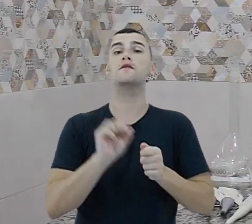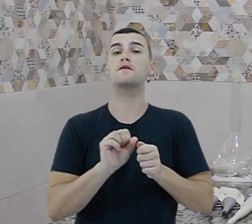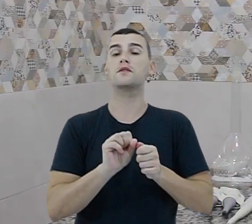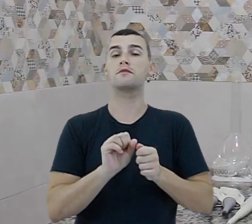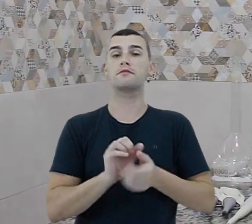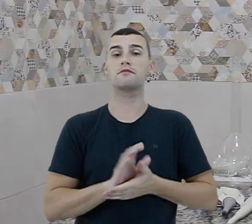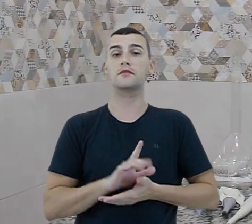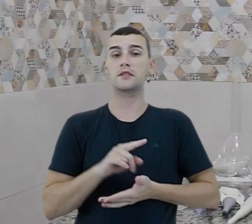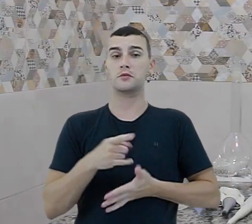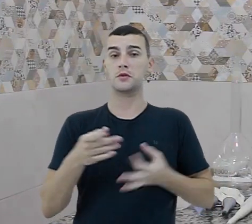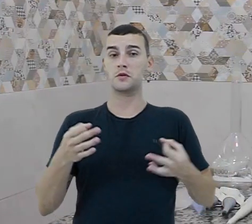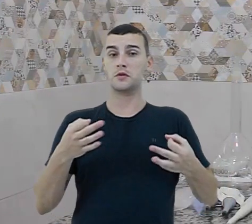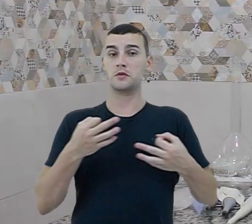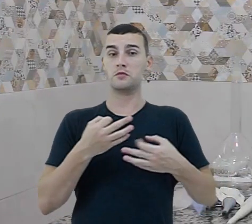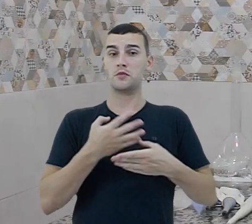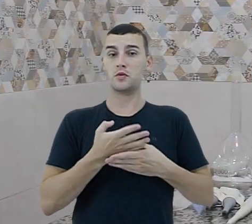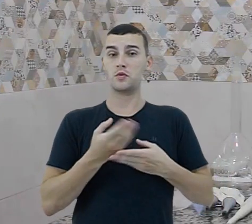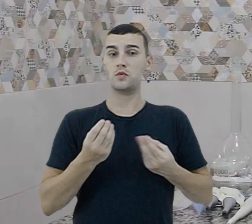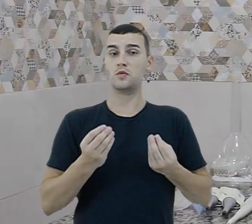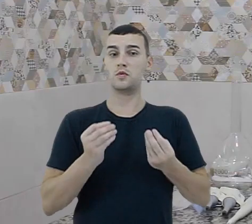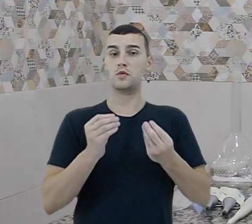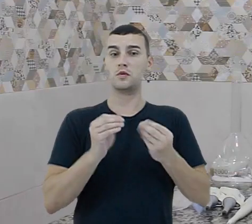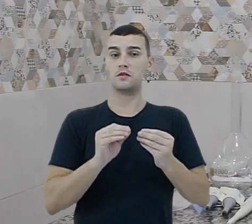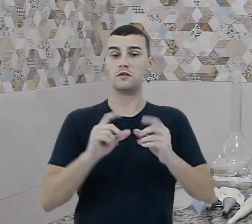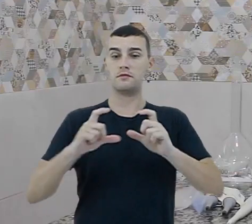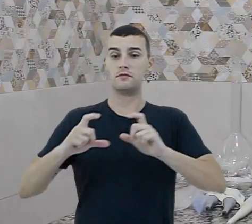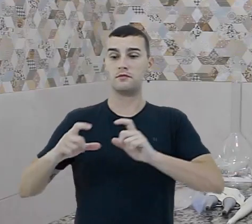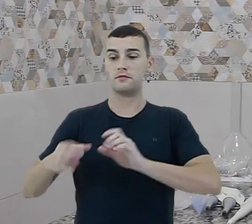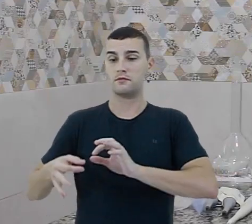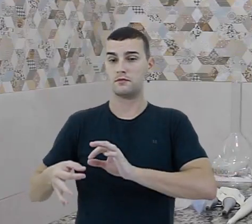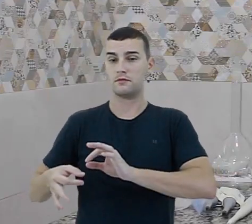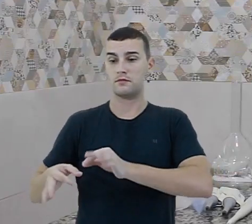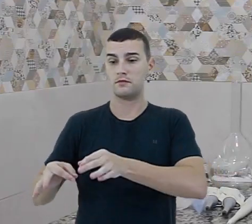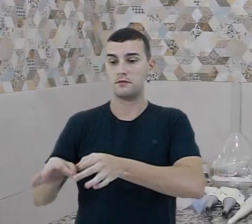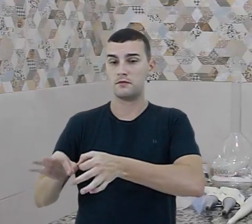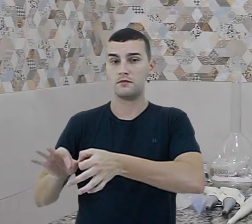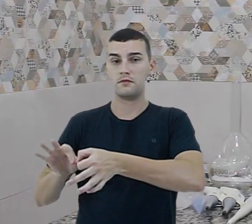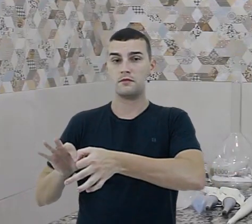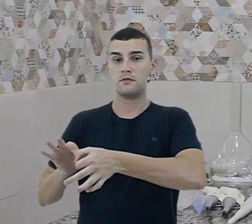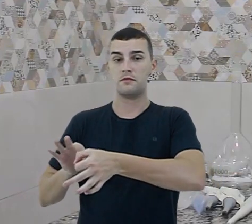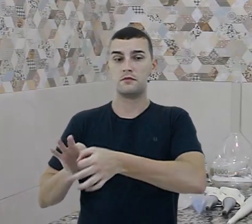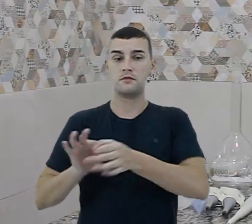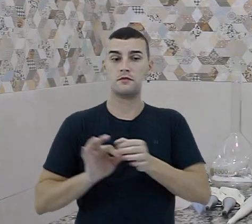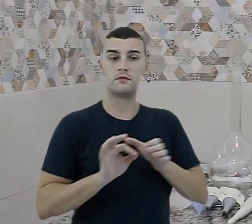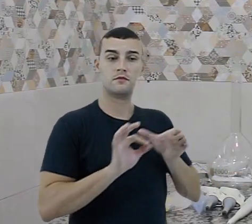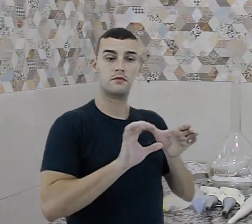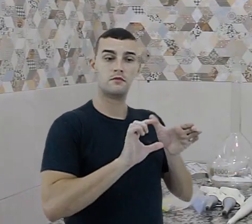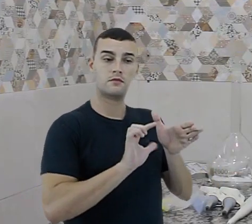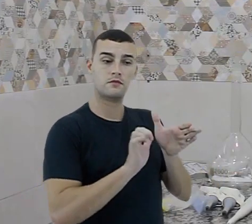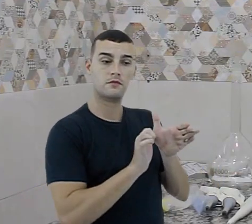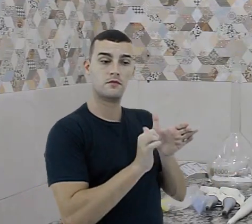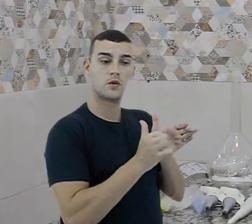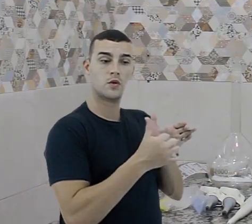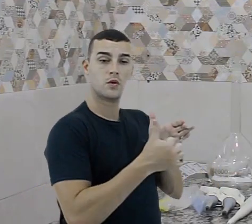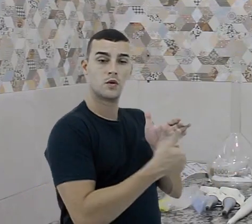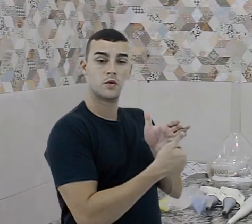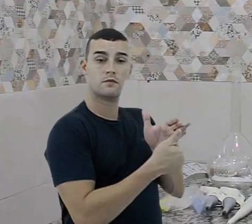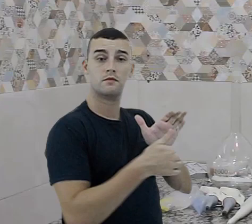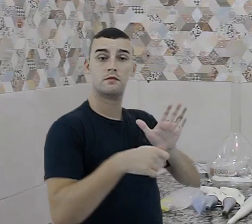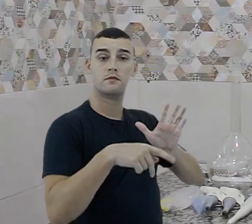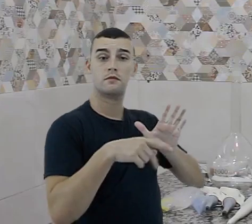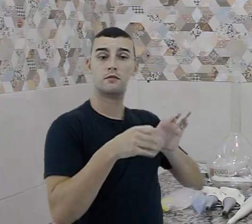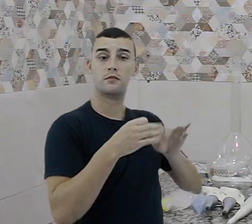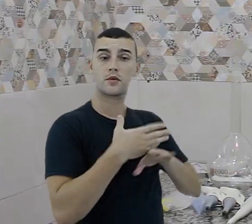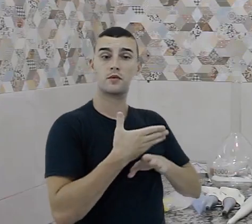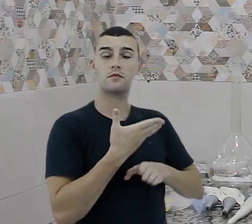produzida. Depois que eu coloquei esses dados, eu vou pegar essa etiqueta, vou colar ela no